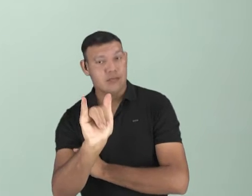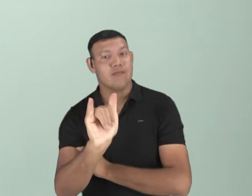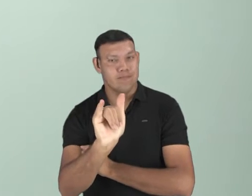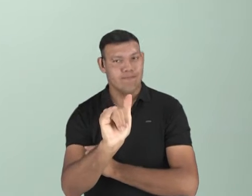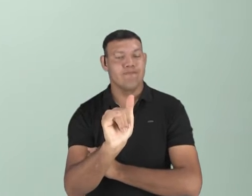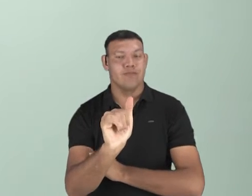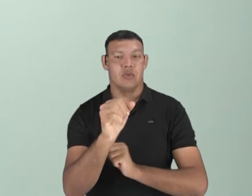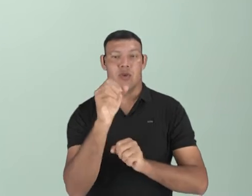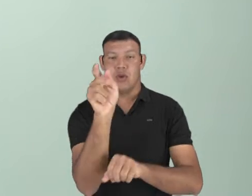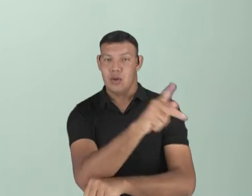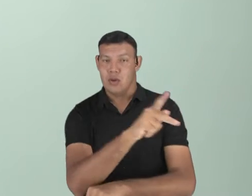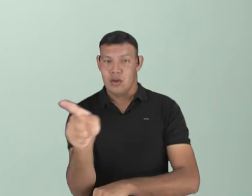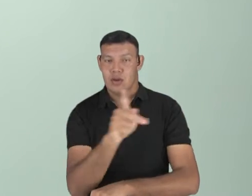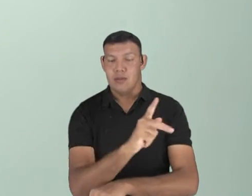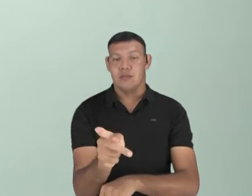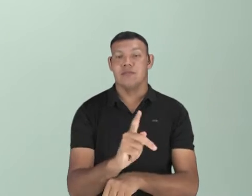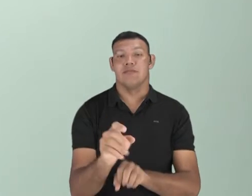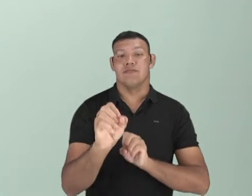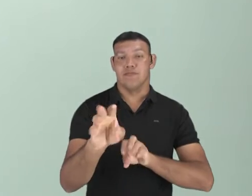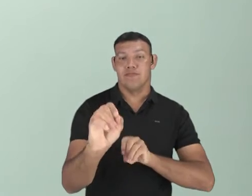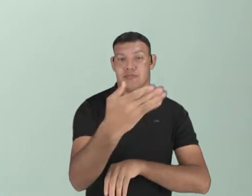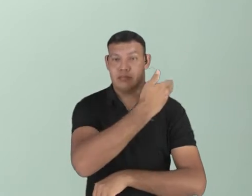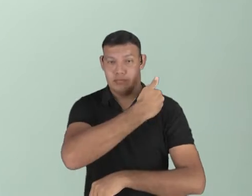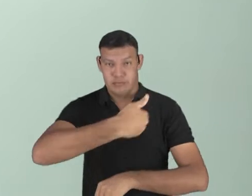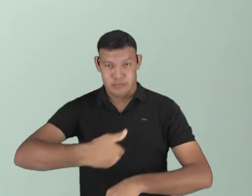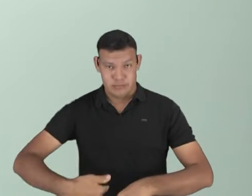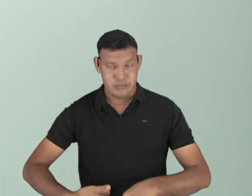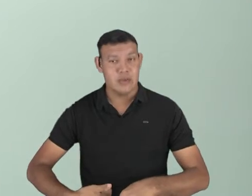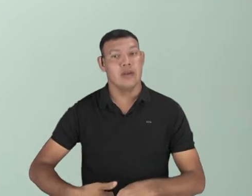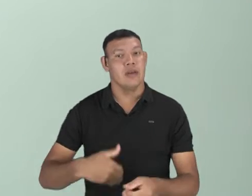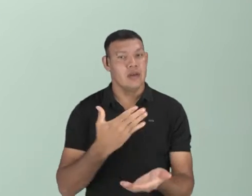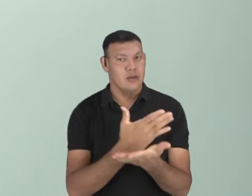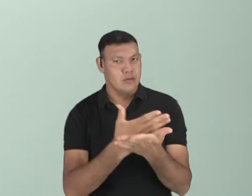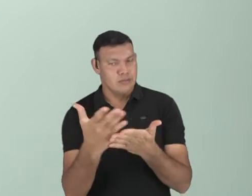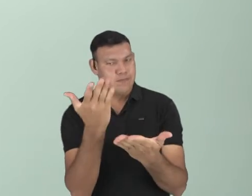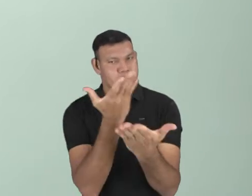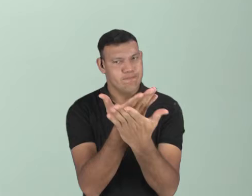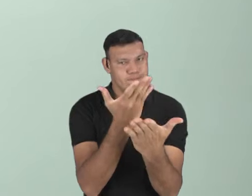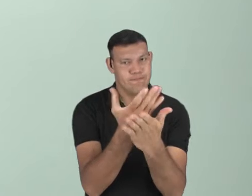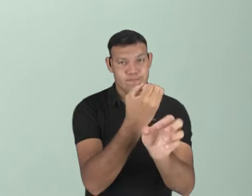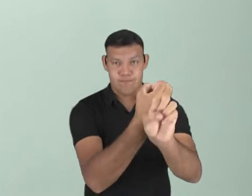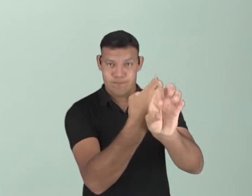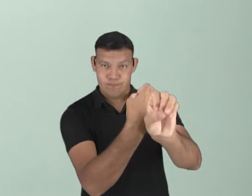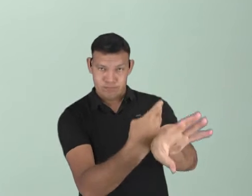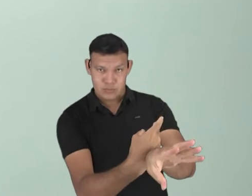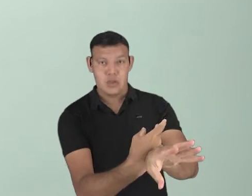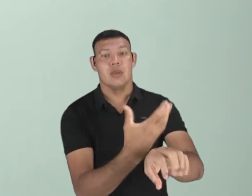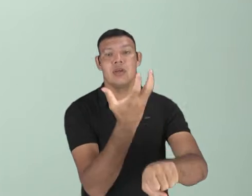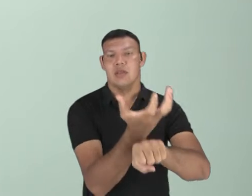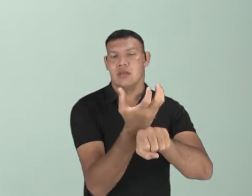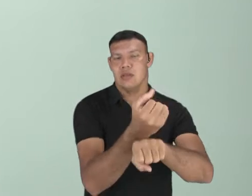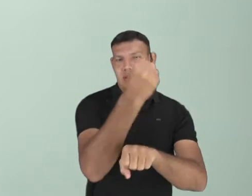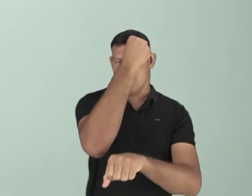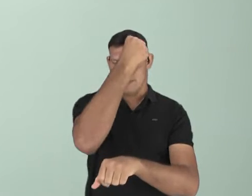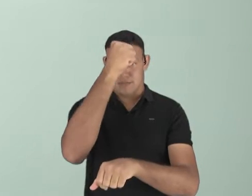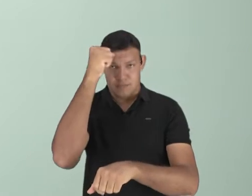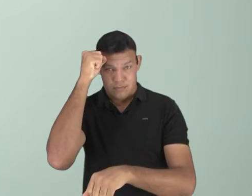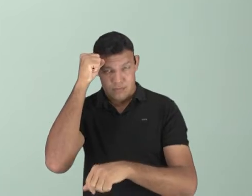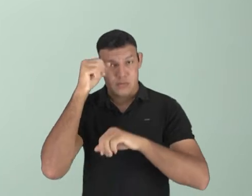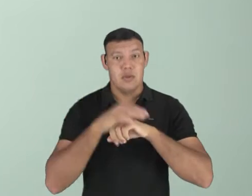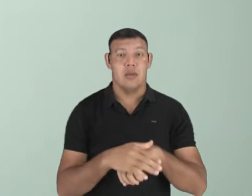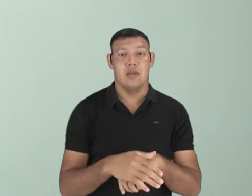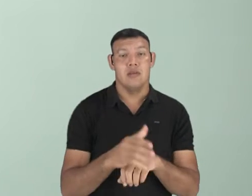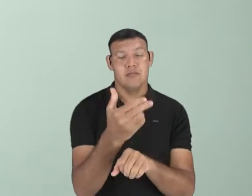Rede Pública de Ensino, e estamos dando início a mais uma videoaula do seu componente curricular Sociologia.